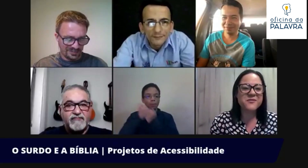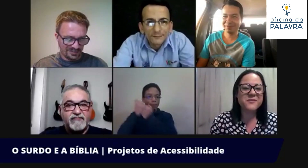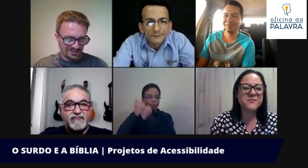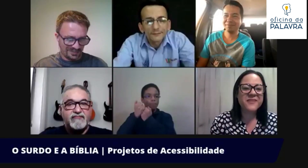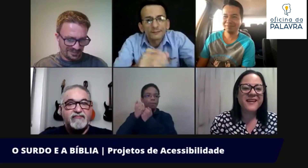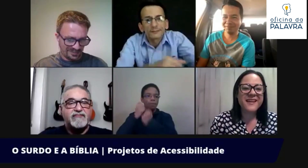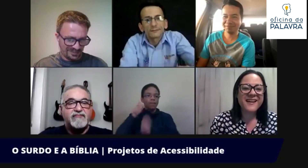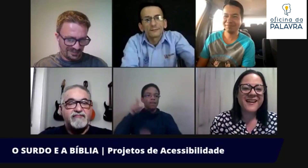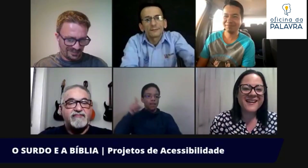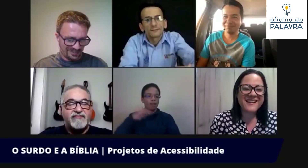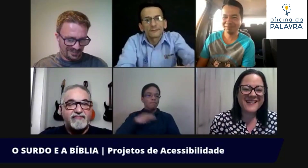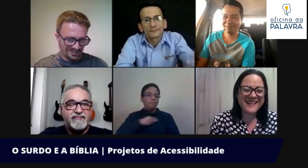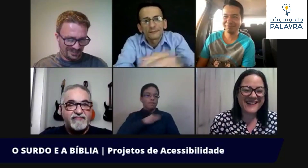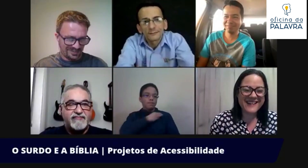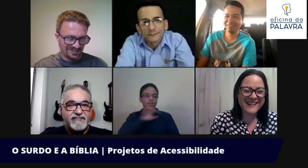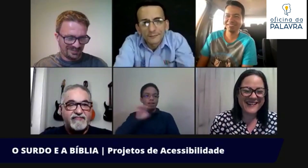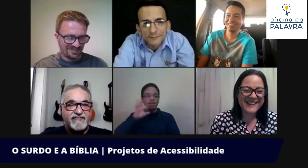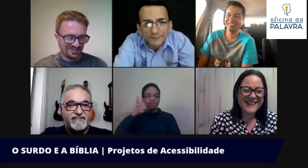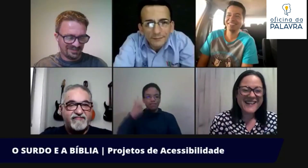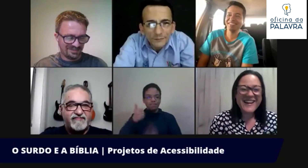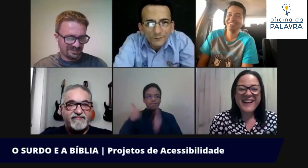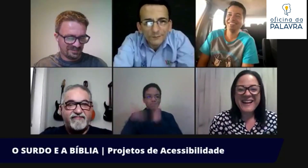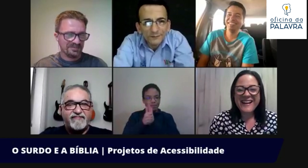meu chefe.